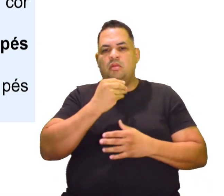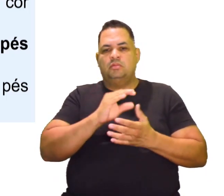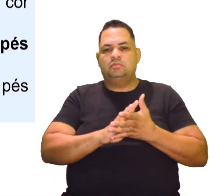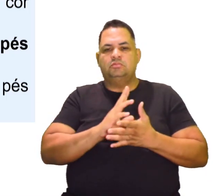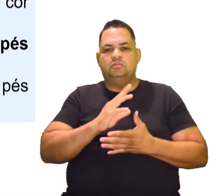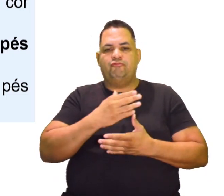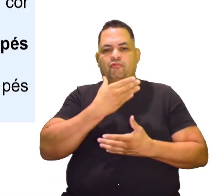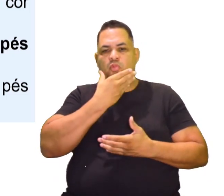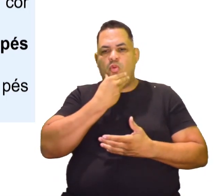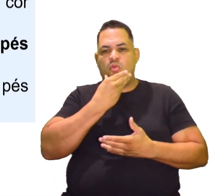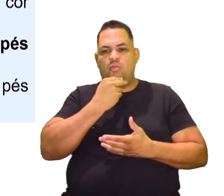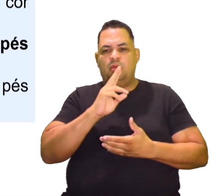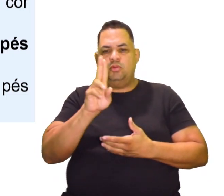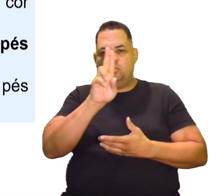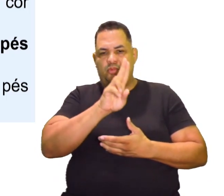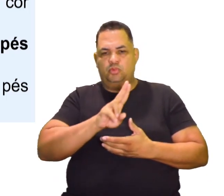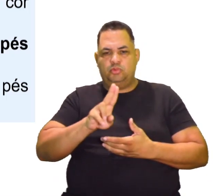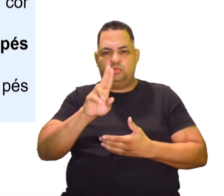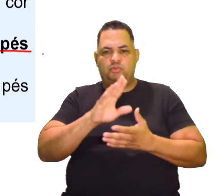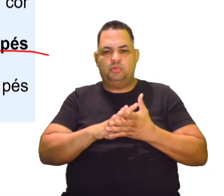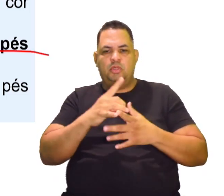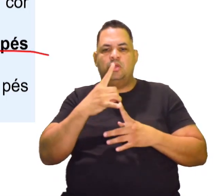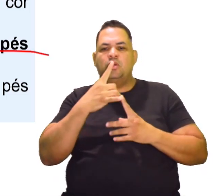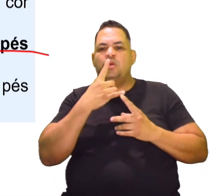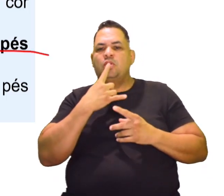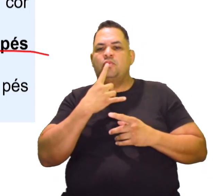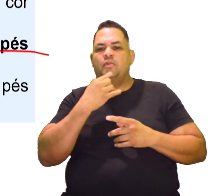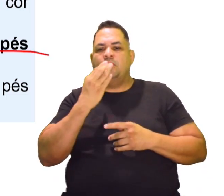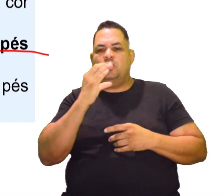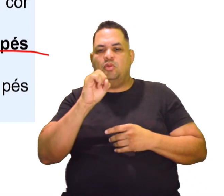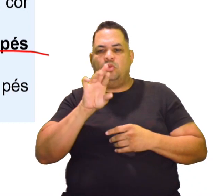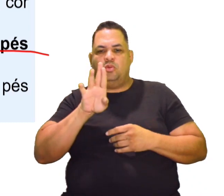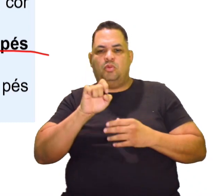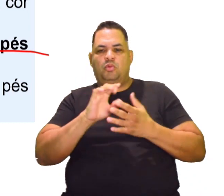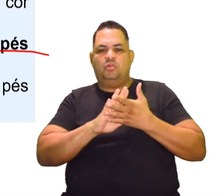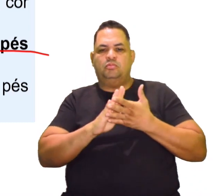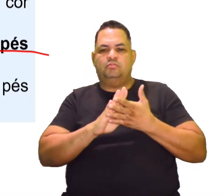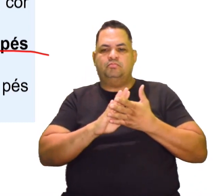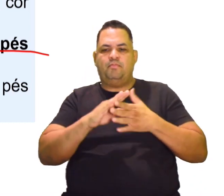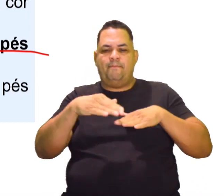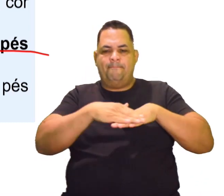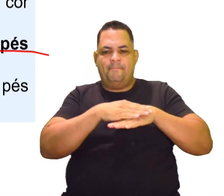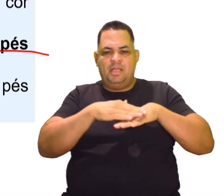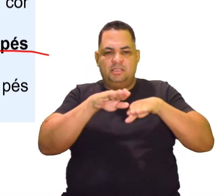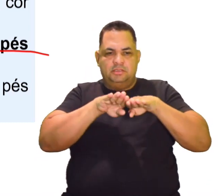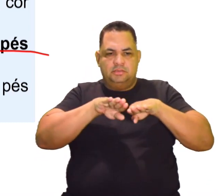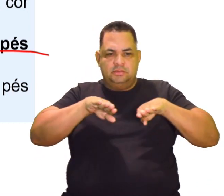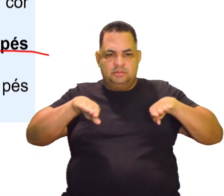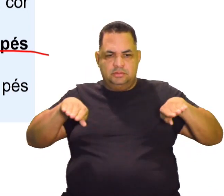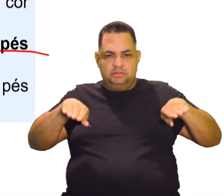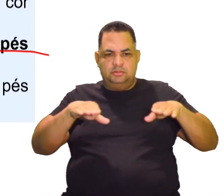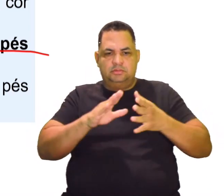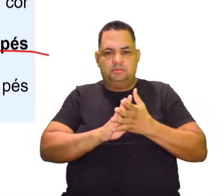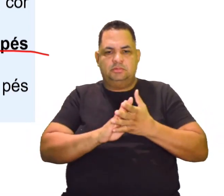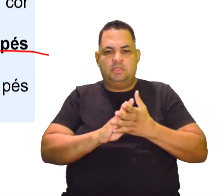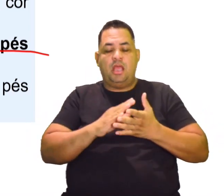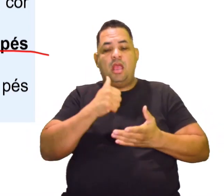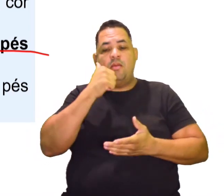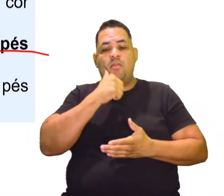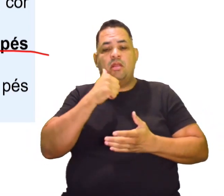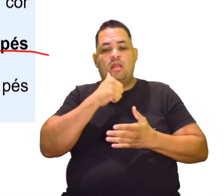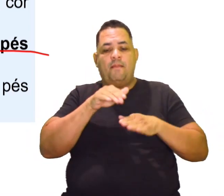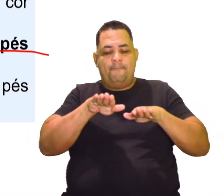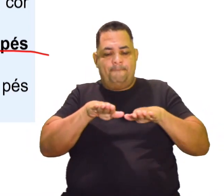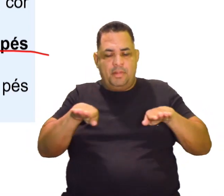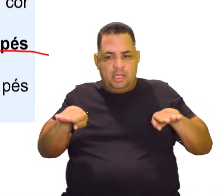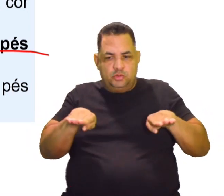é o vermelho ocre. Os homens sempre com pés separados e as mulheres com pés juntos. Então, aí